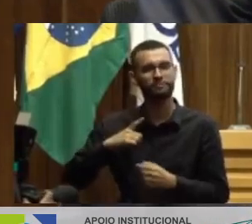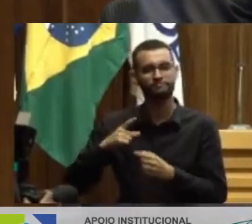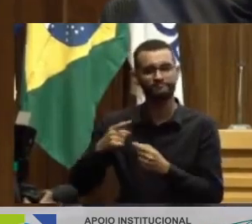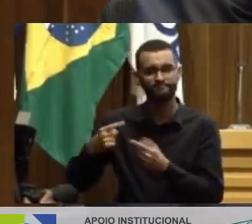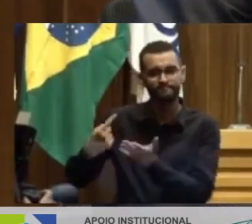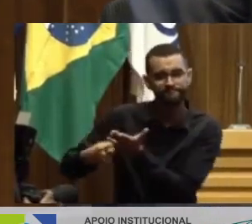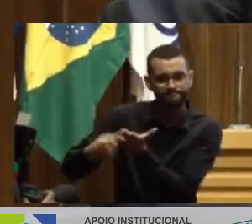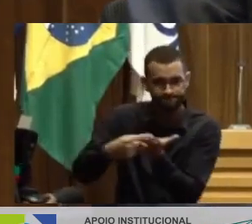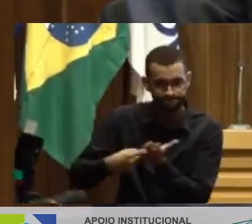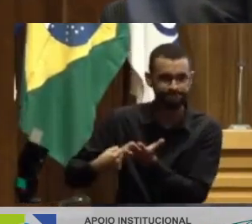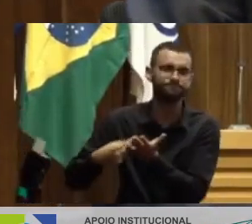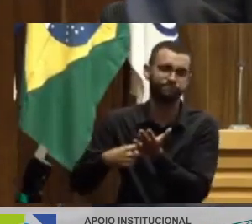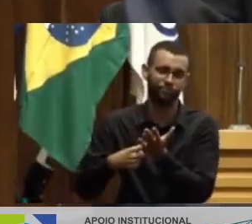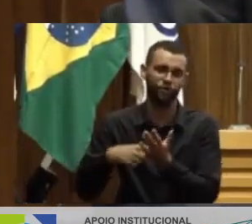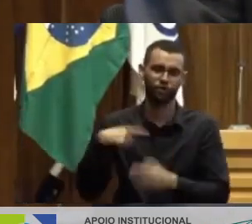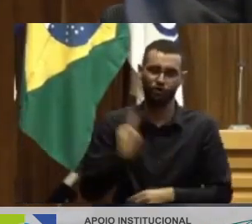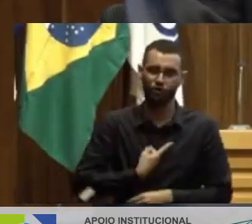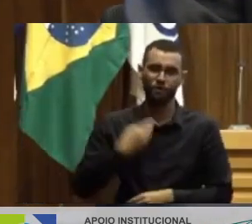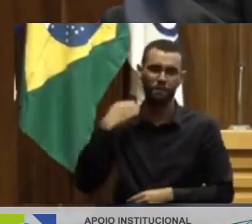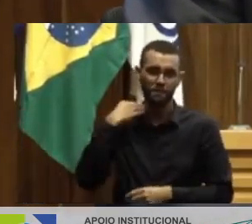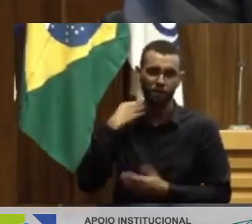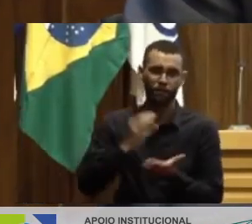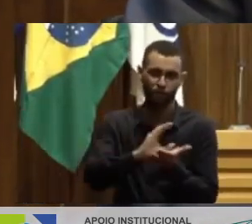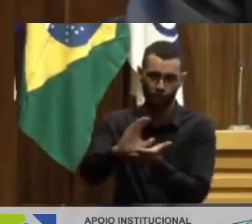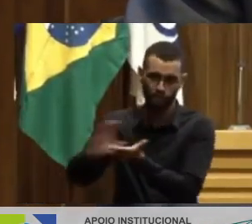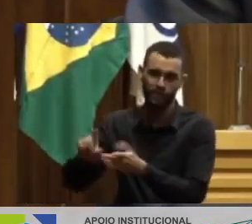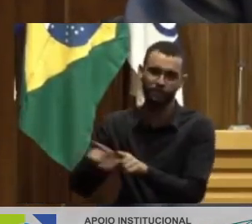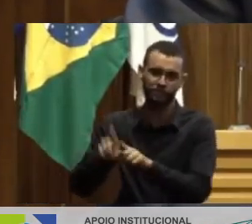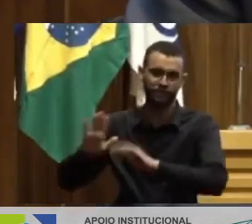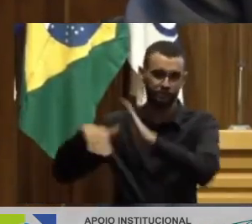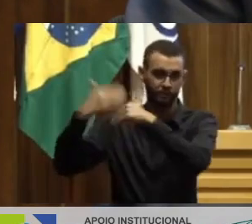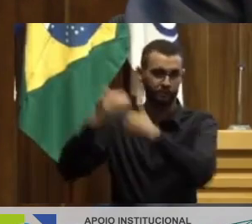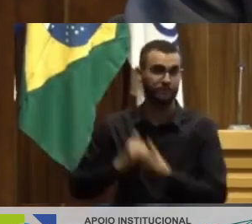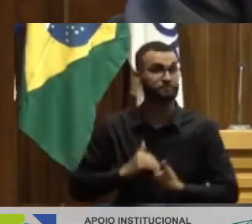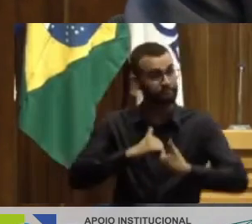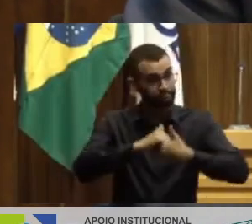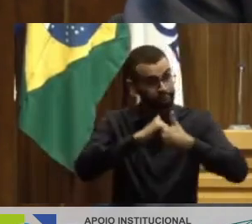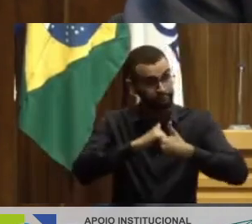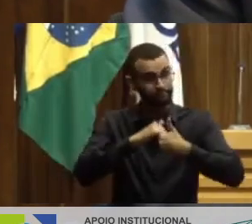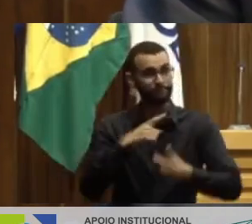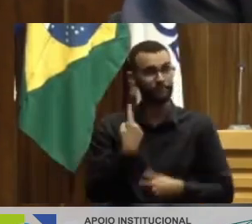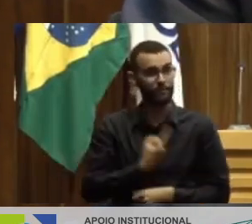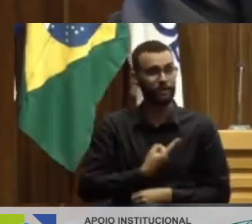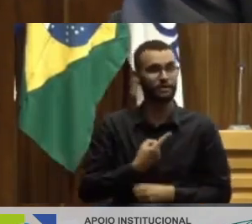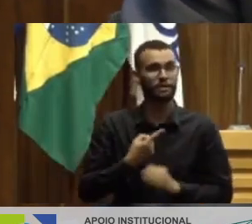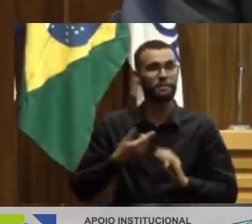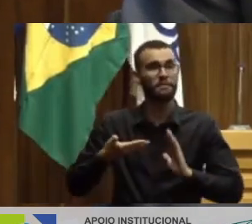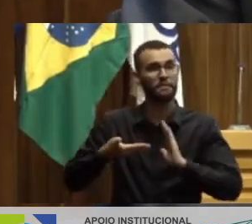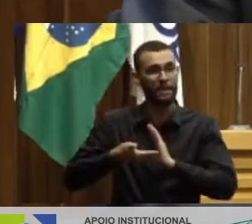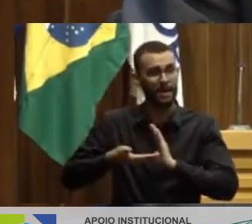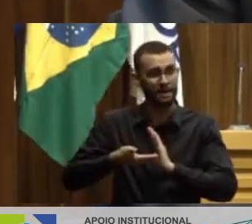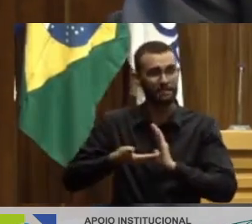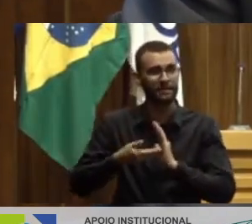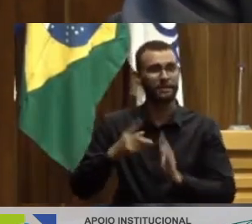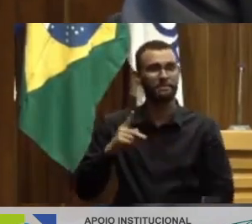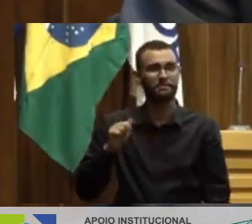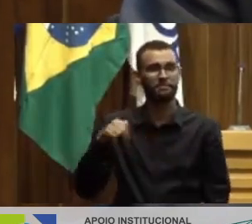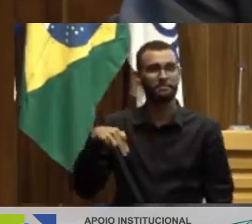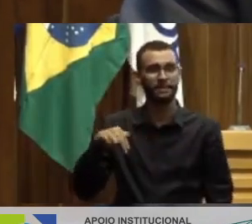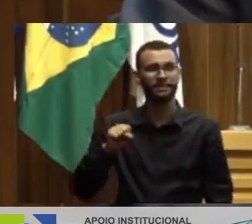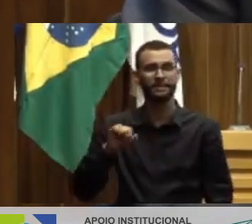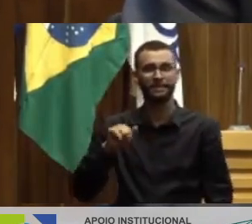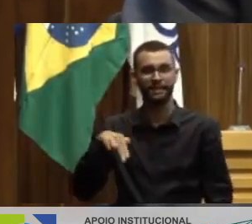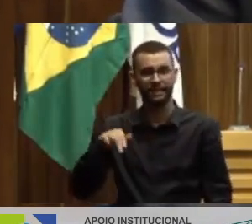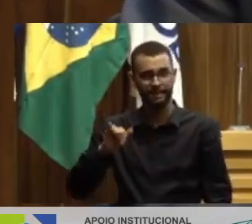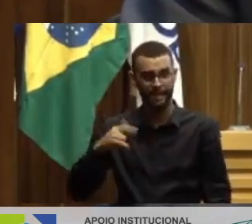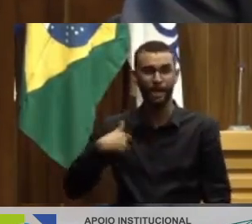desenvolvimento. Queria saudar a nossa parlamentar Canziani. Você sabe que eu já era um parlamentar antigo